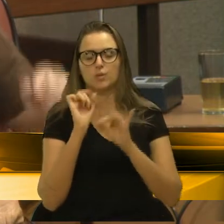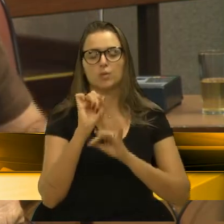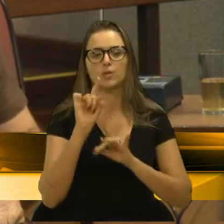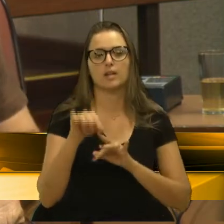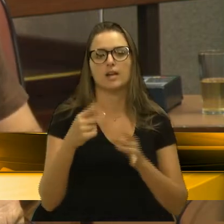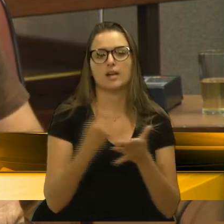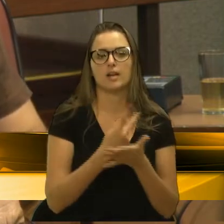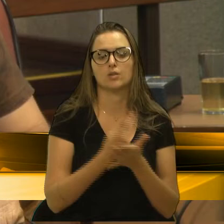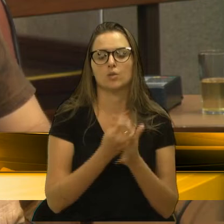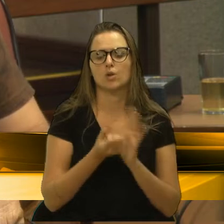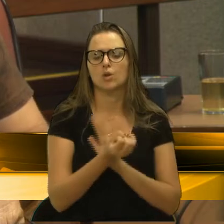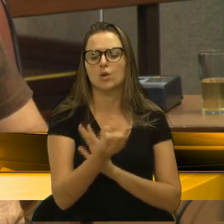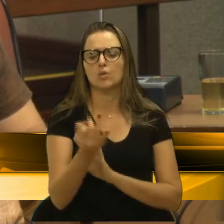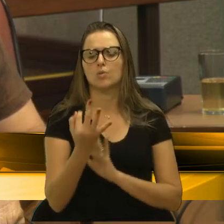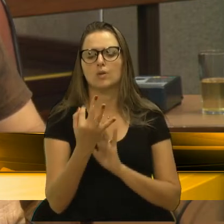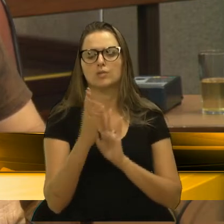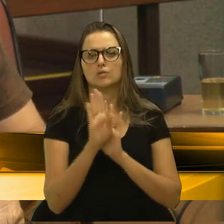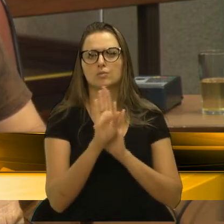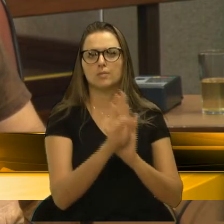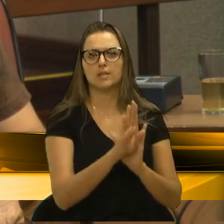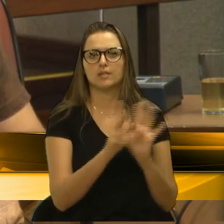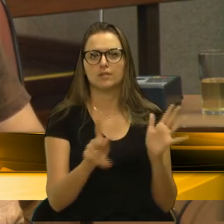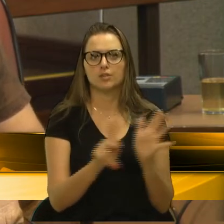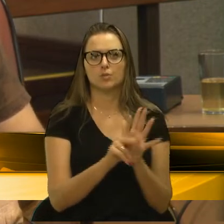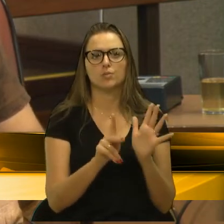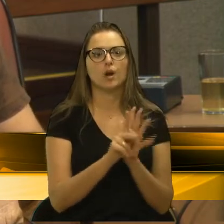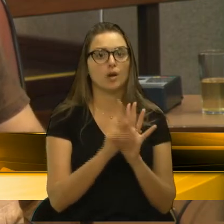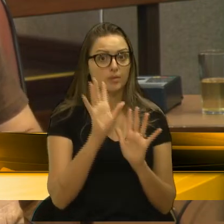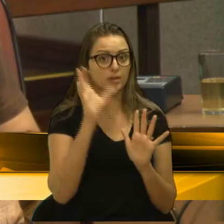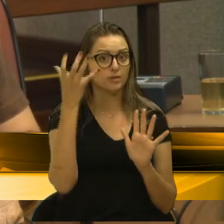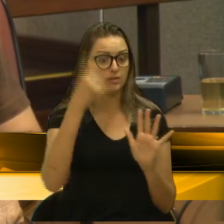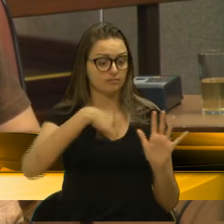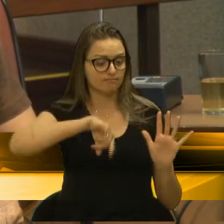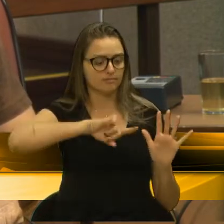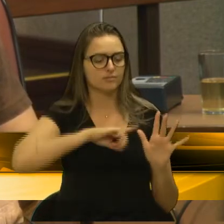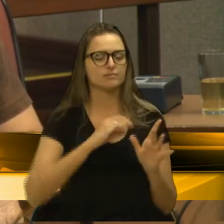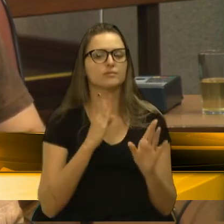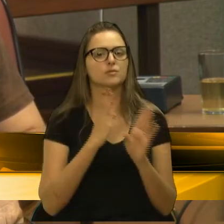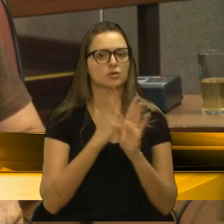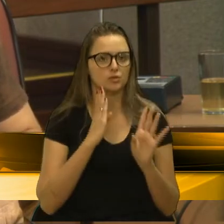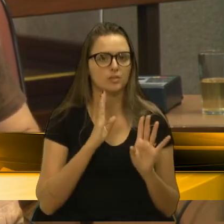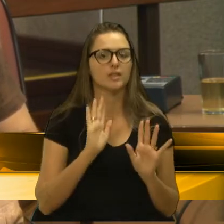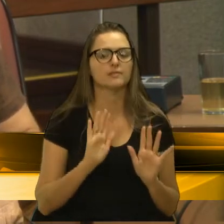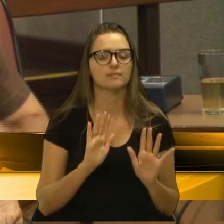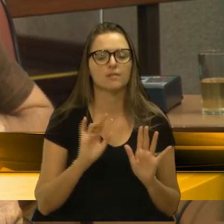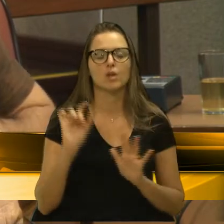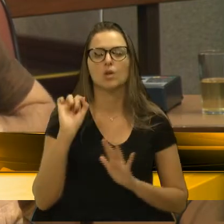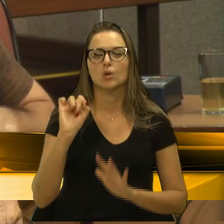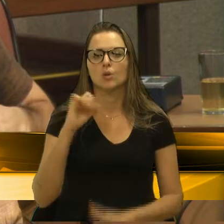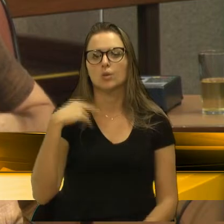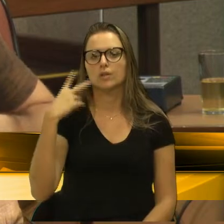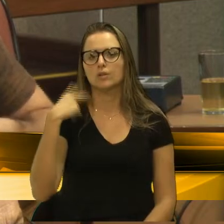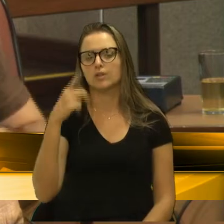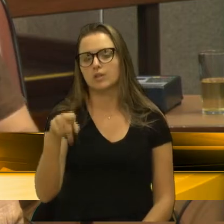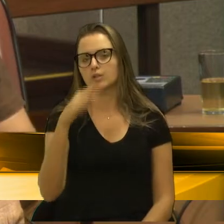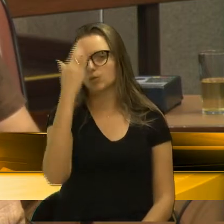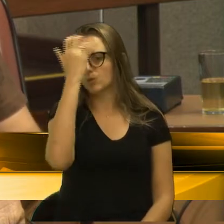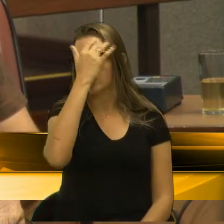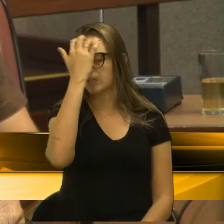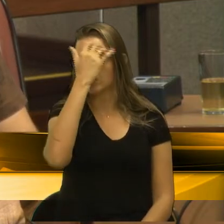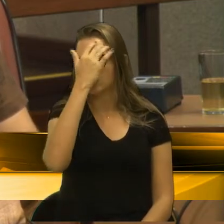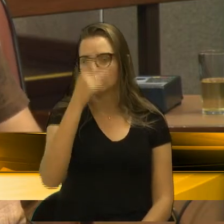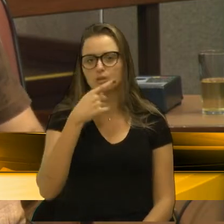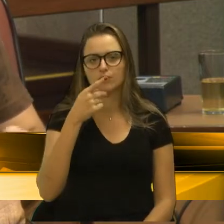Quantos beneficiamentos próprios não aconteceram e a gente vai descobrir. O que o vereador Adiló falou, por exemplo, da